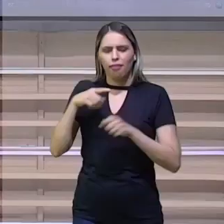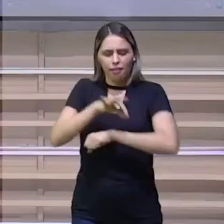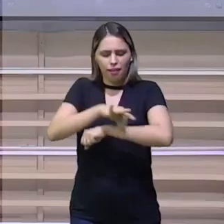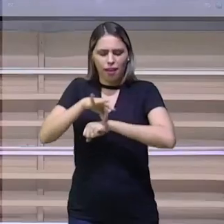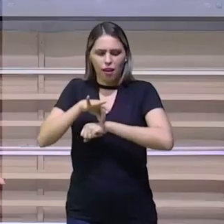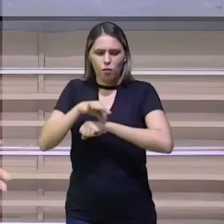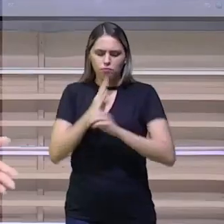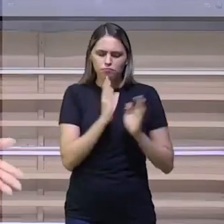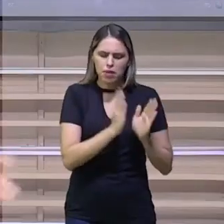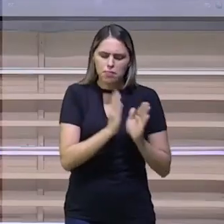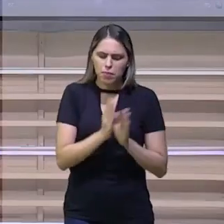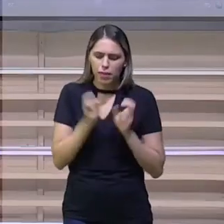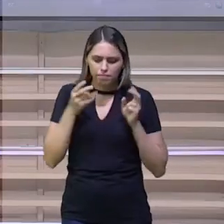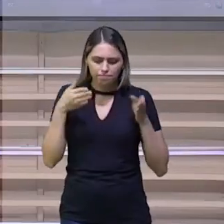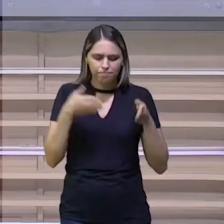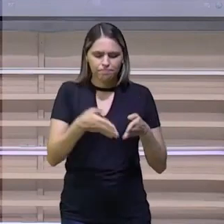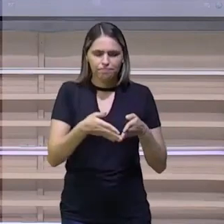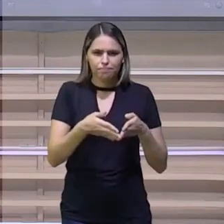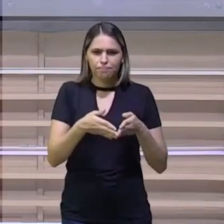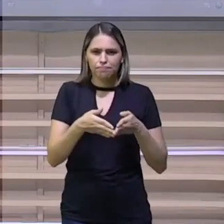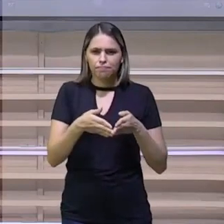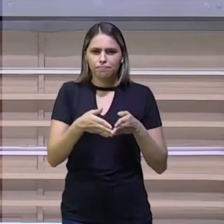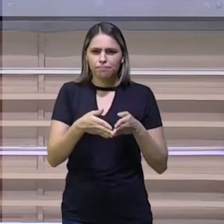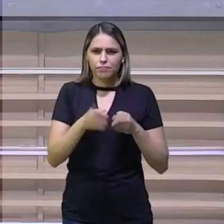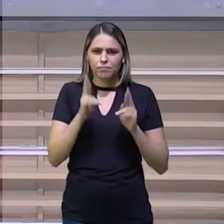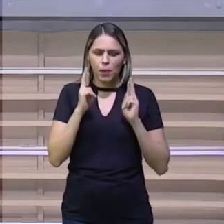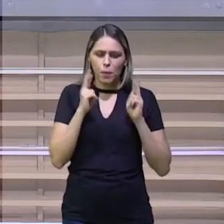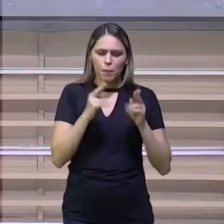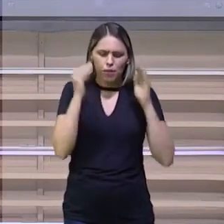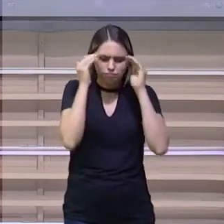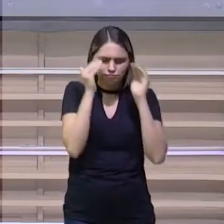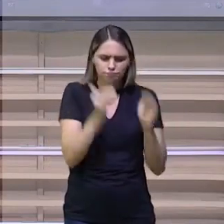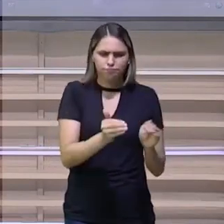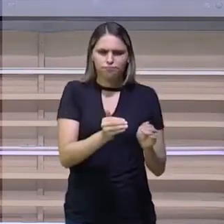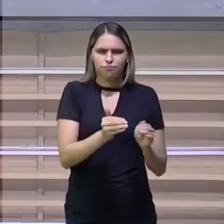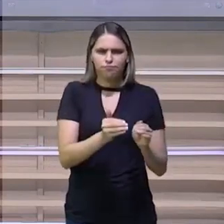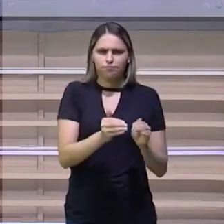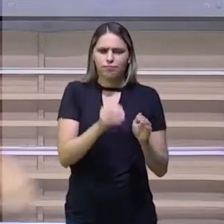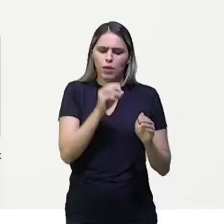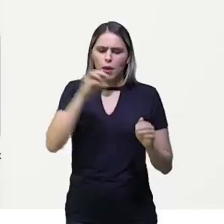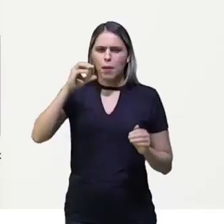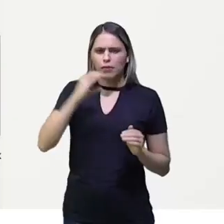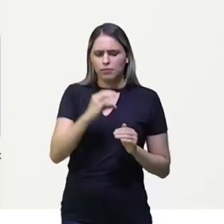chegar no tamanho que você quiser. Vamos lá.